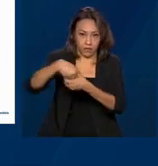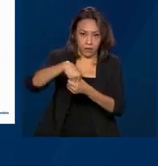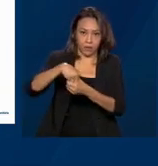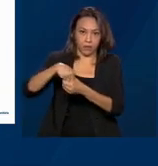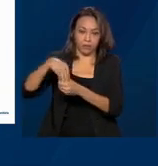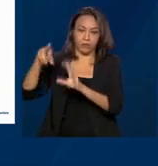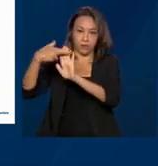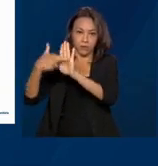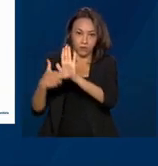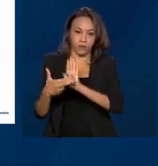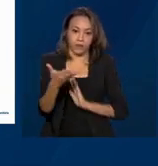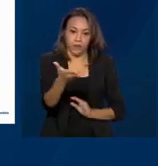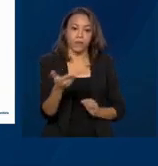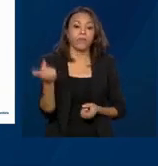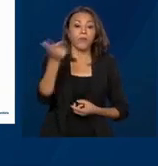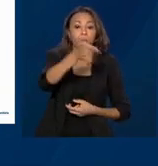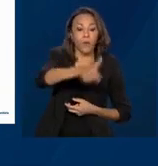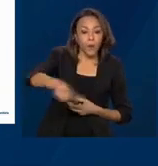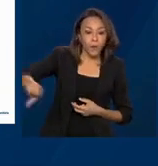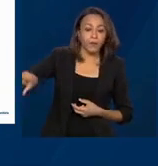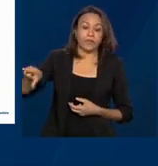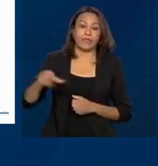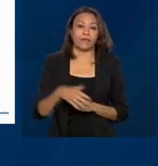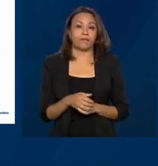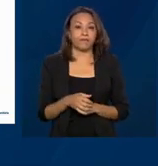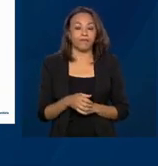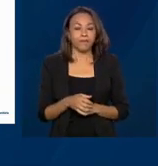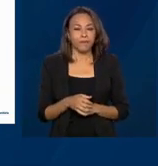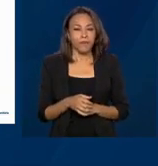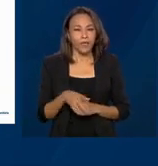Uma medida importante que a gente precisa pensar